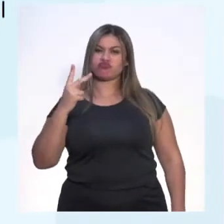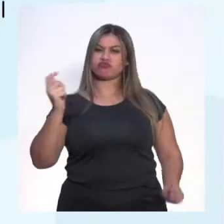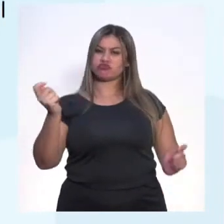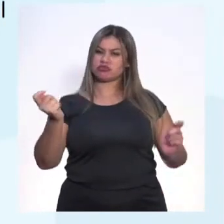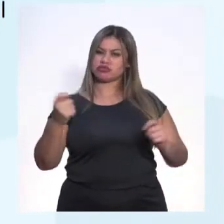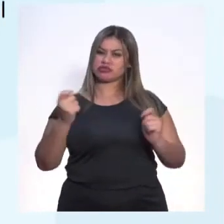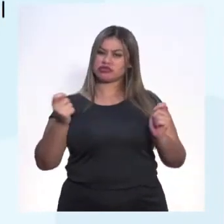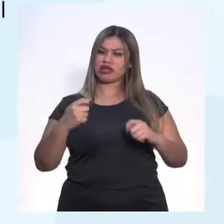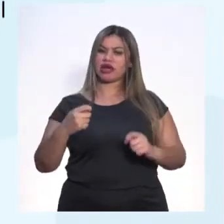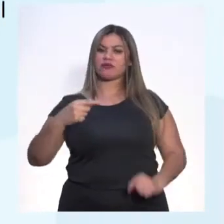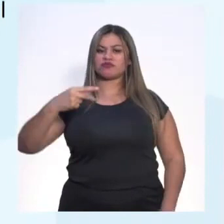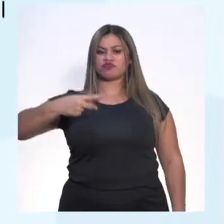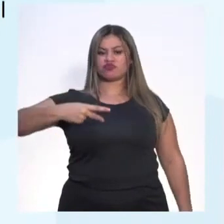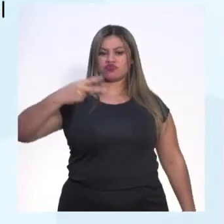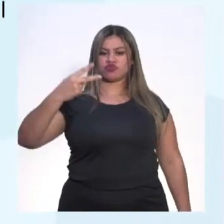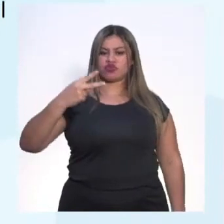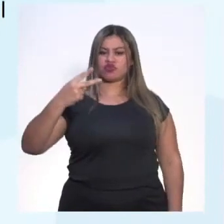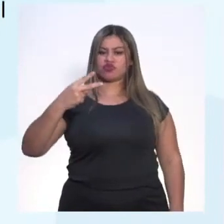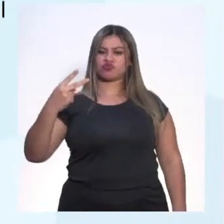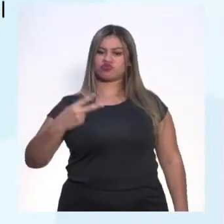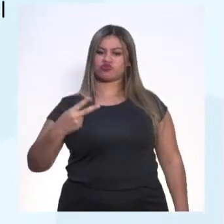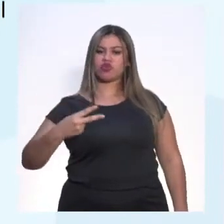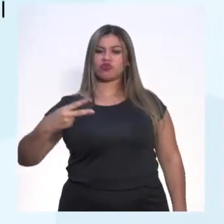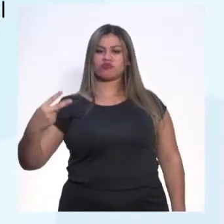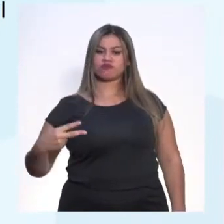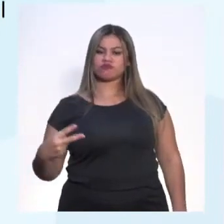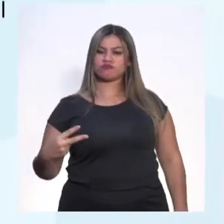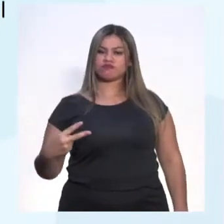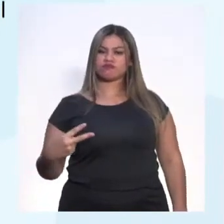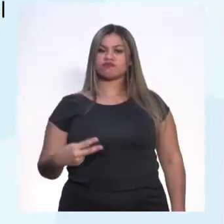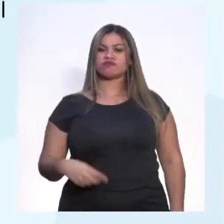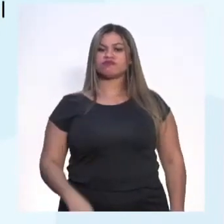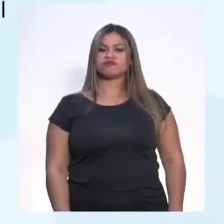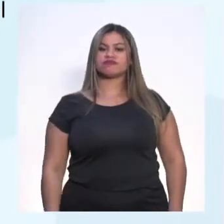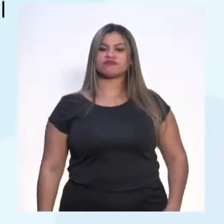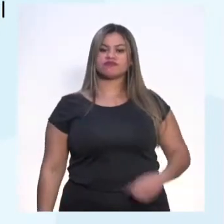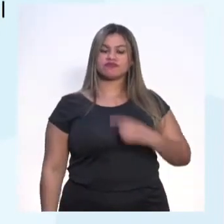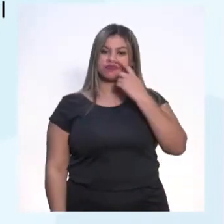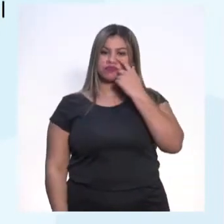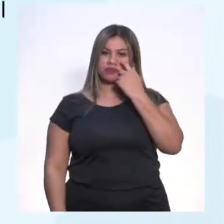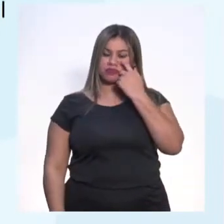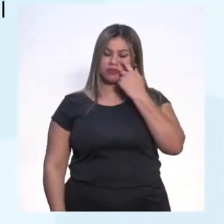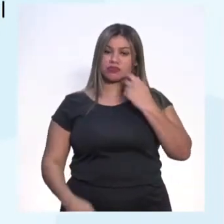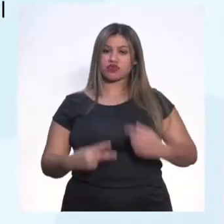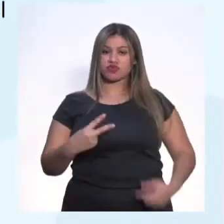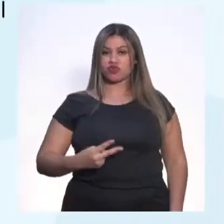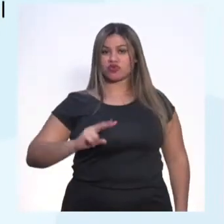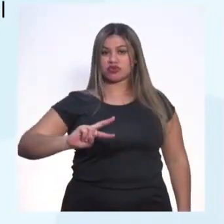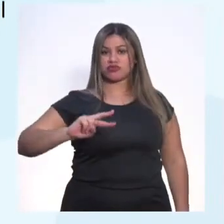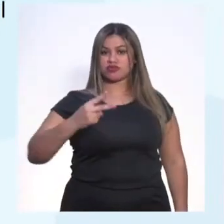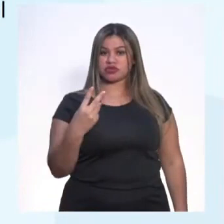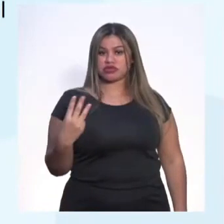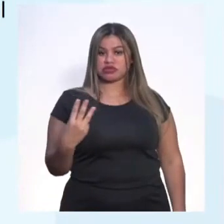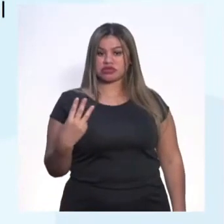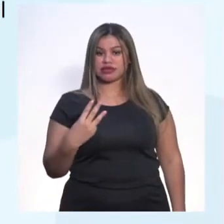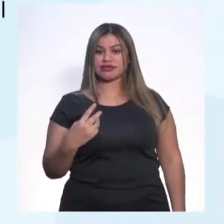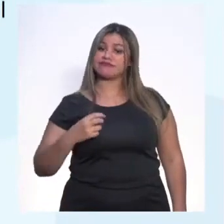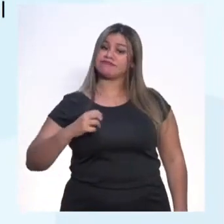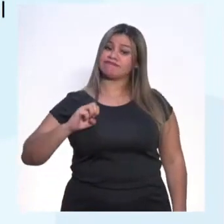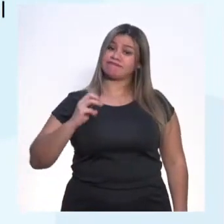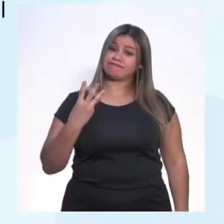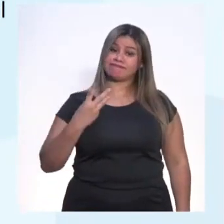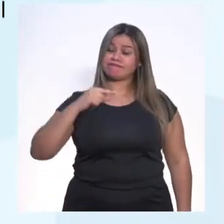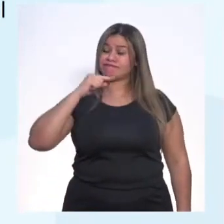Tá vendo? 2 elevado a 3. O 3 não dá e o 5 também não. Então,